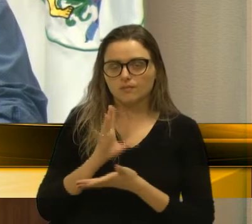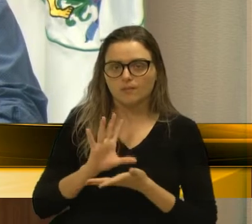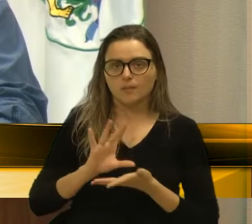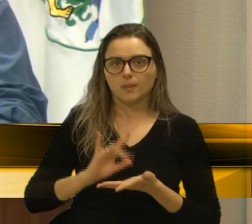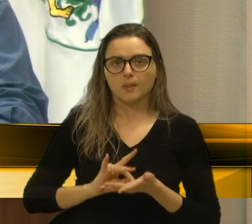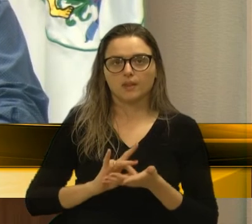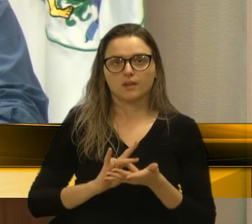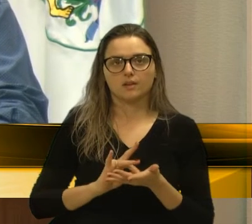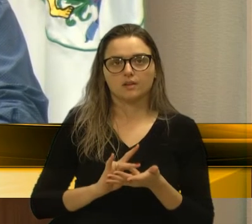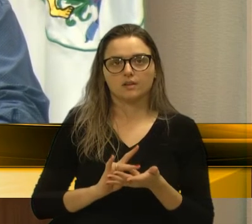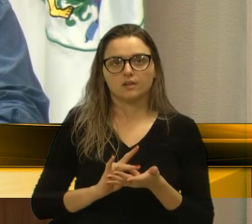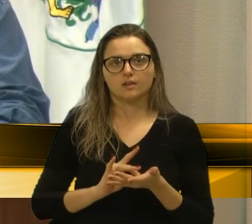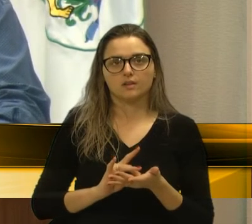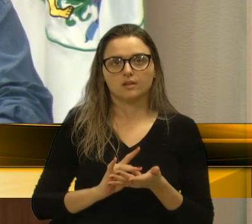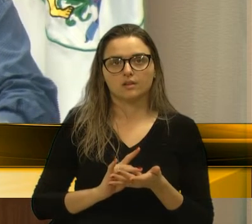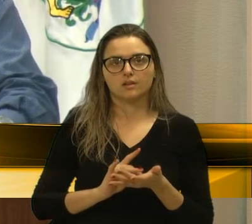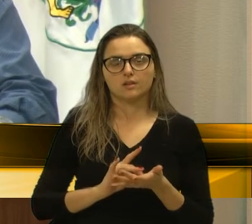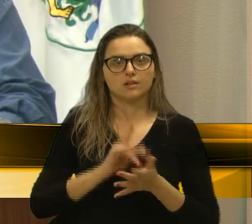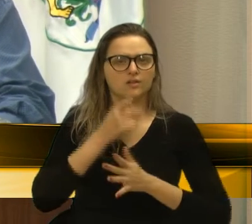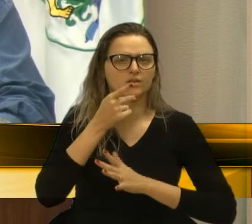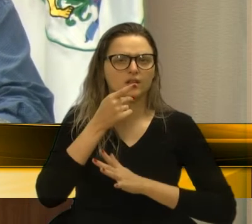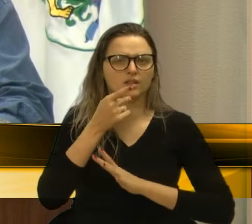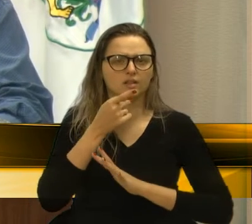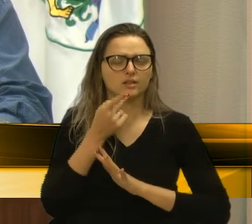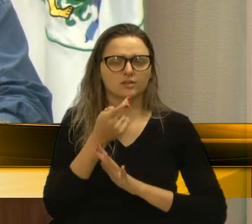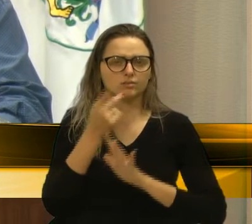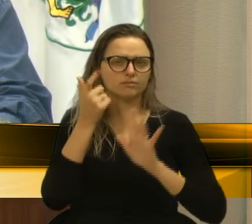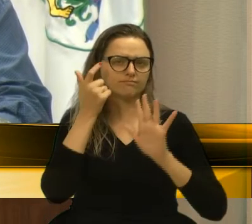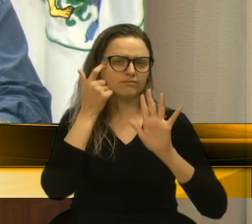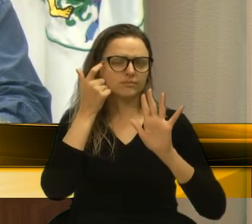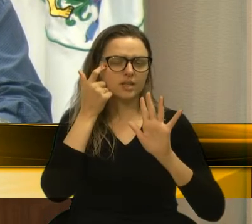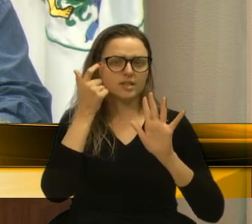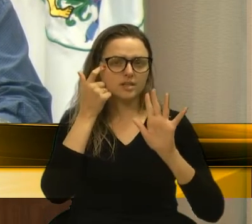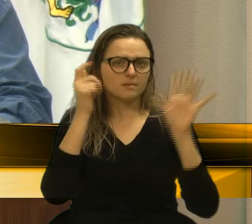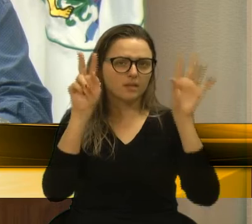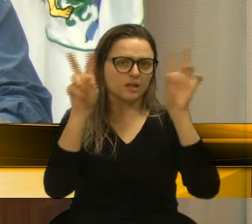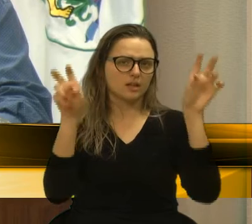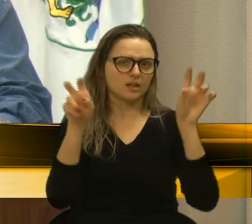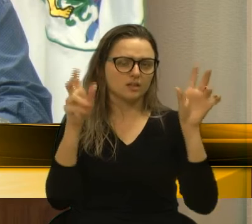categoricamente, reproduzindo um pensamento que vem